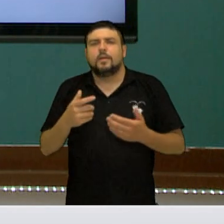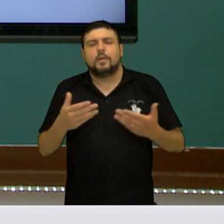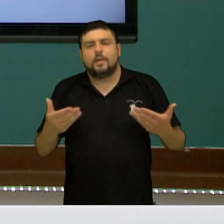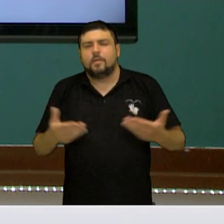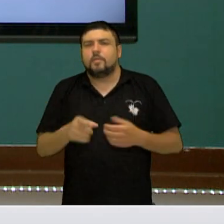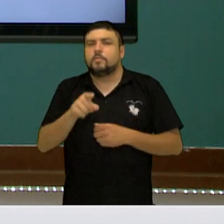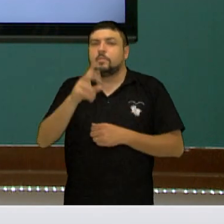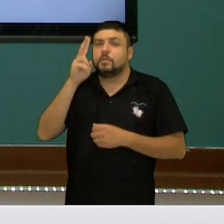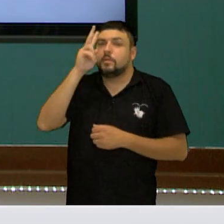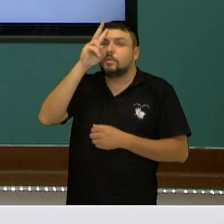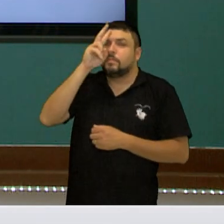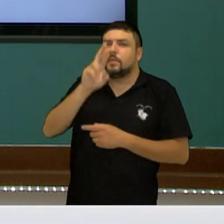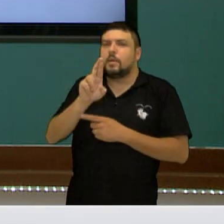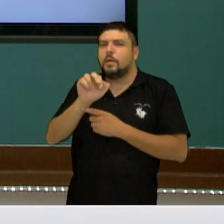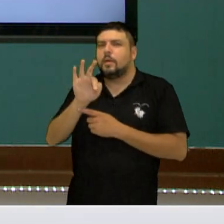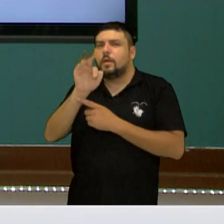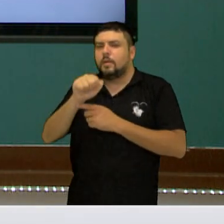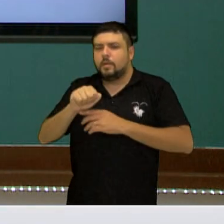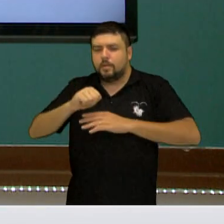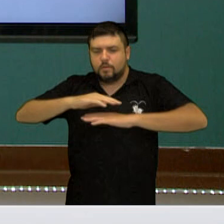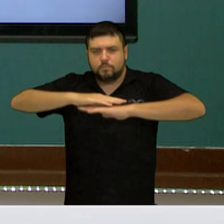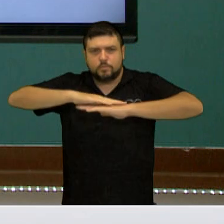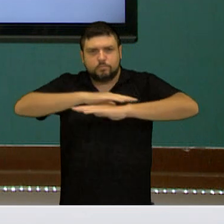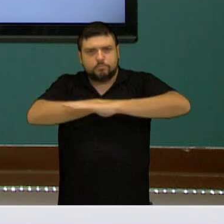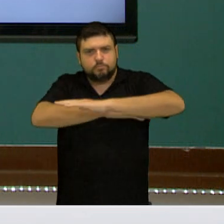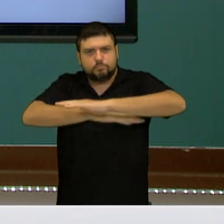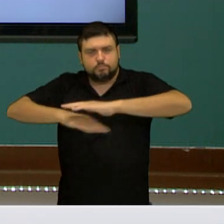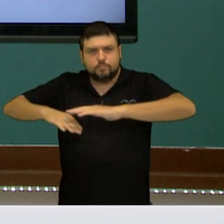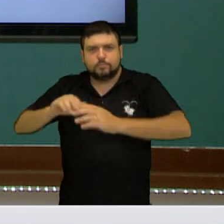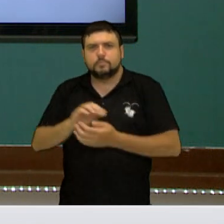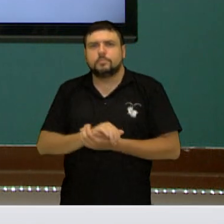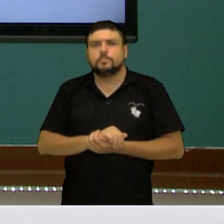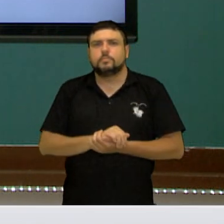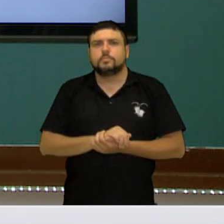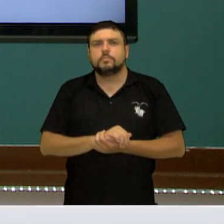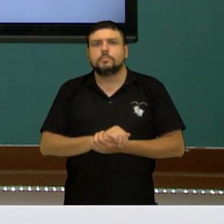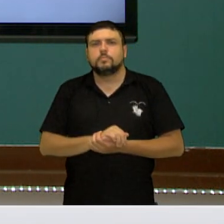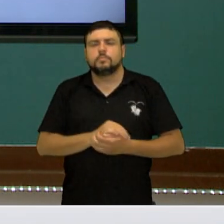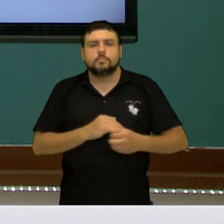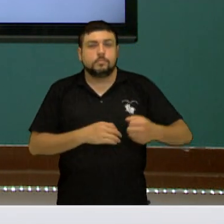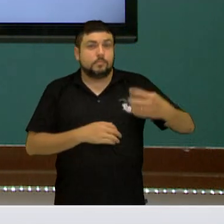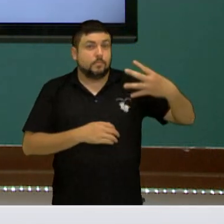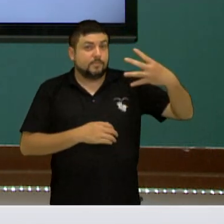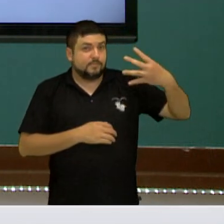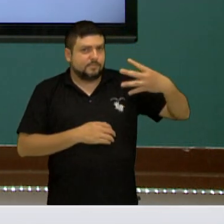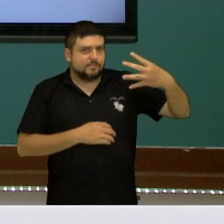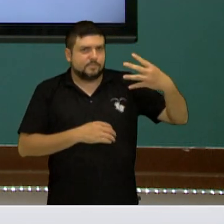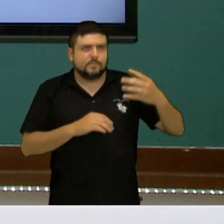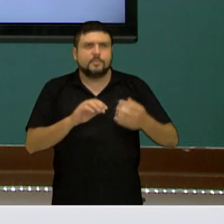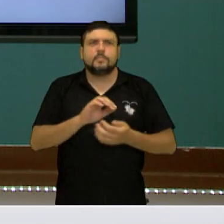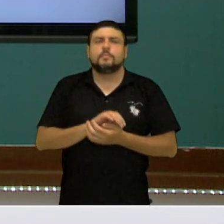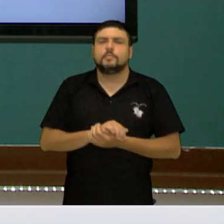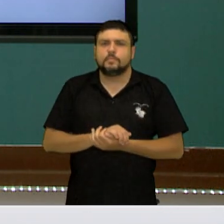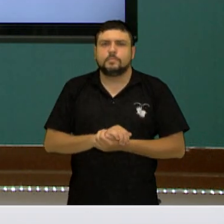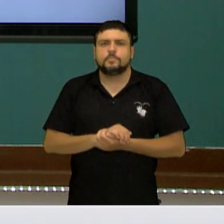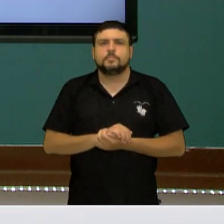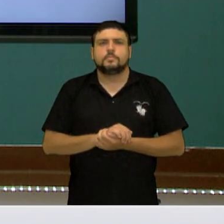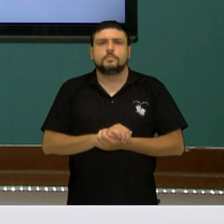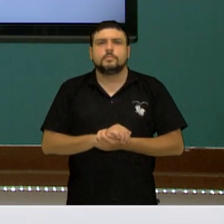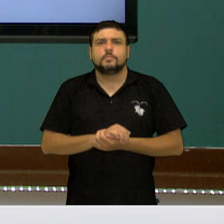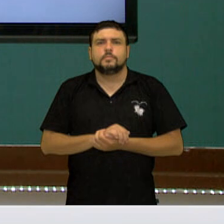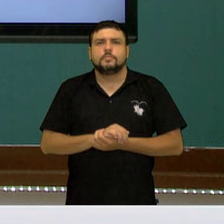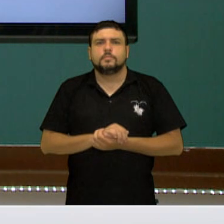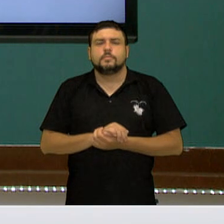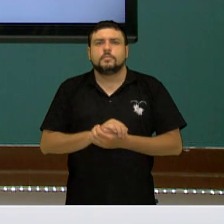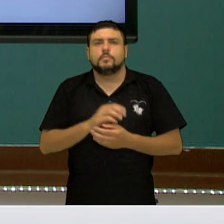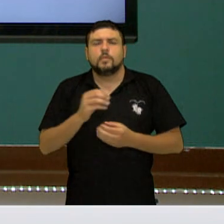reta paralela? O próximo você não erra. Quarta forma de se cumprimentar. palmas com as